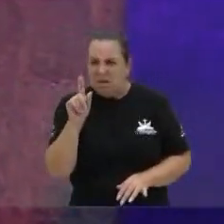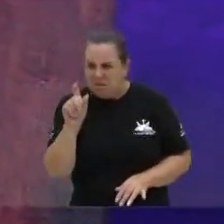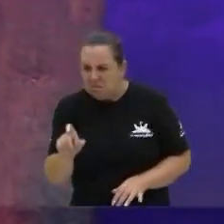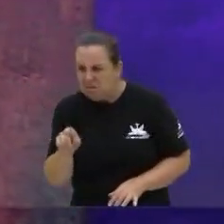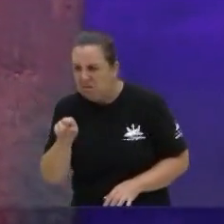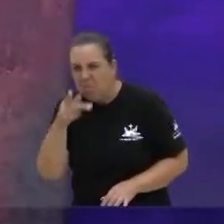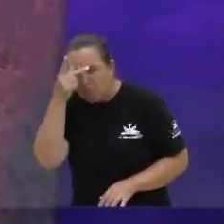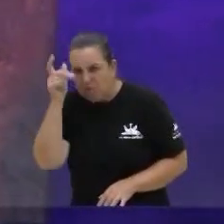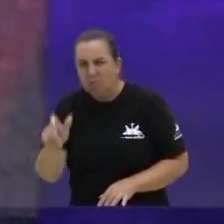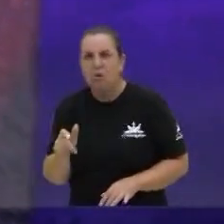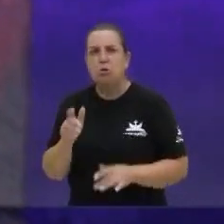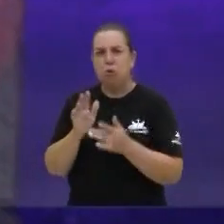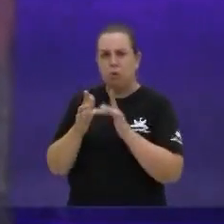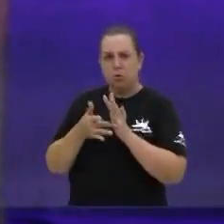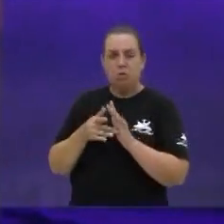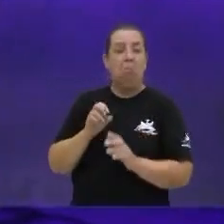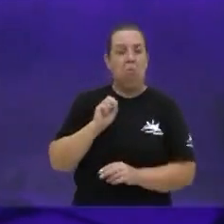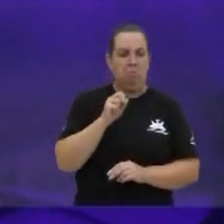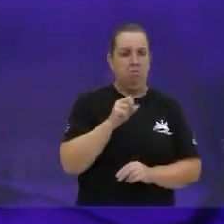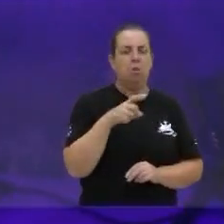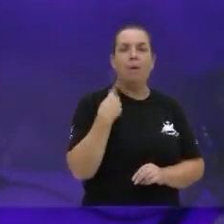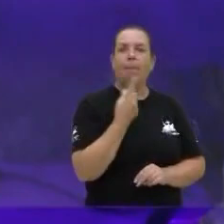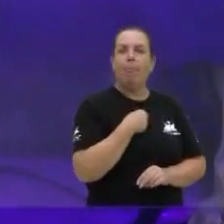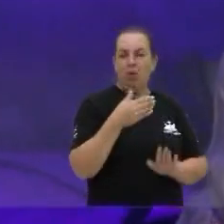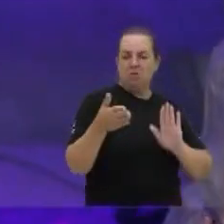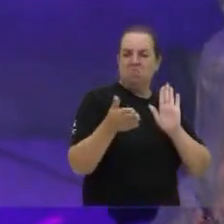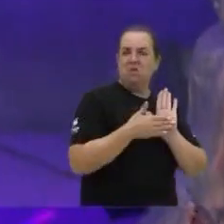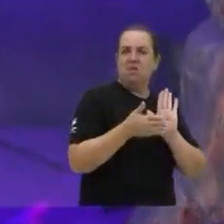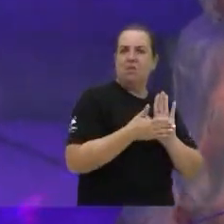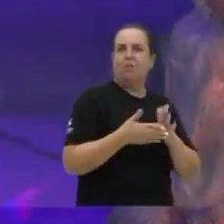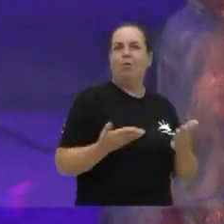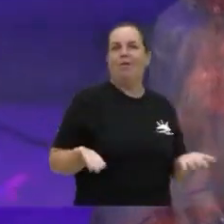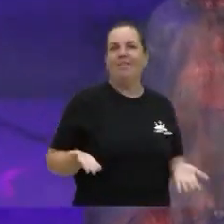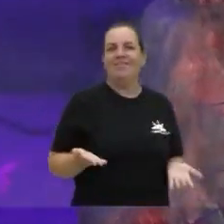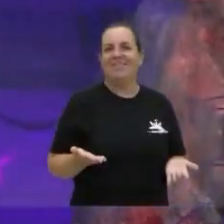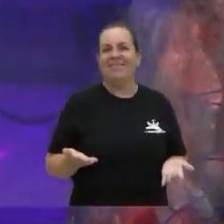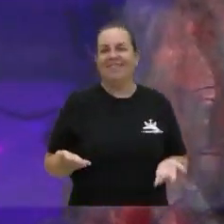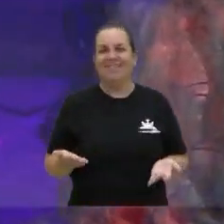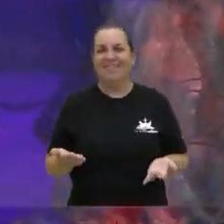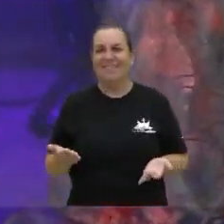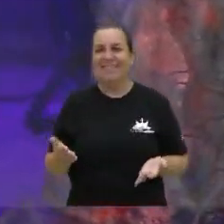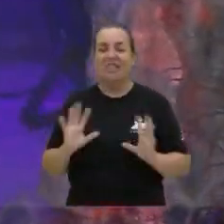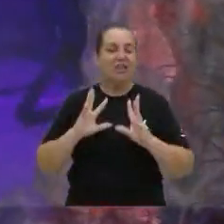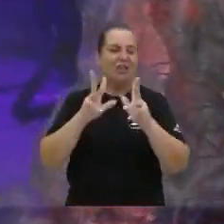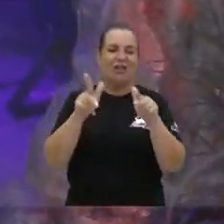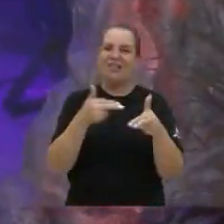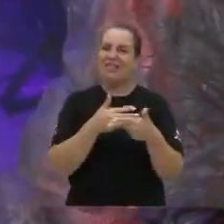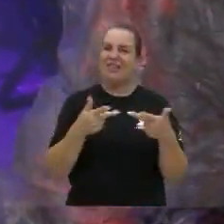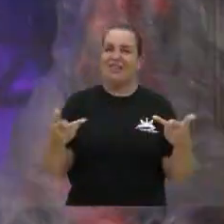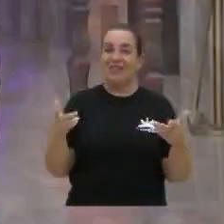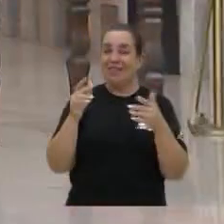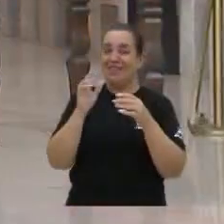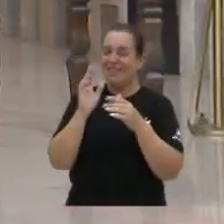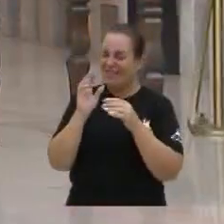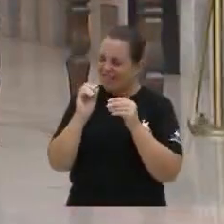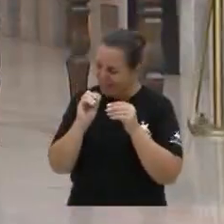Sim, diz ele, nós somos testemunhas de tudo que Jesus